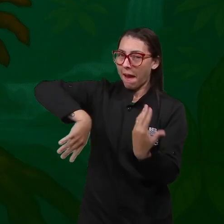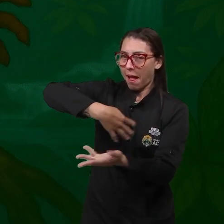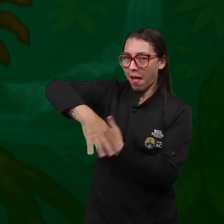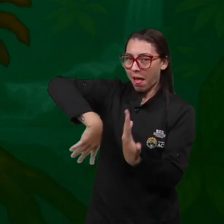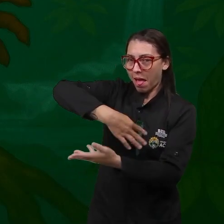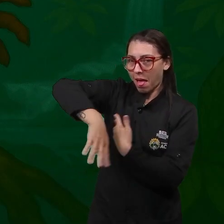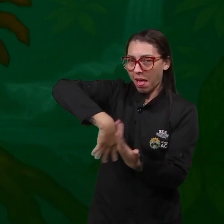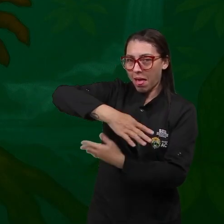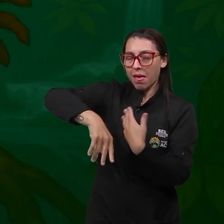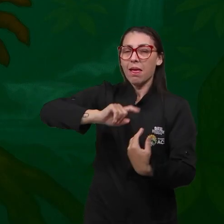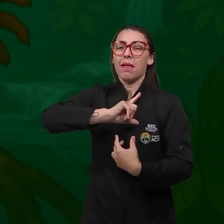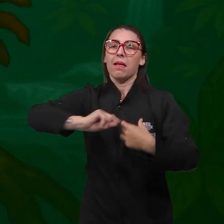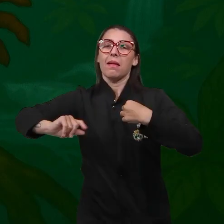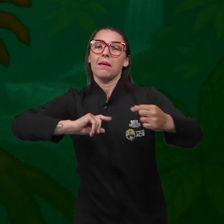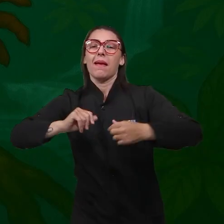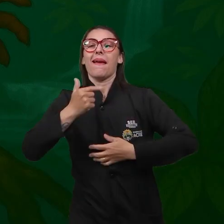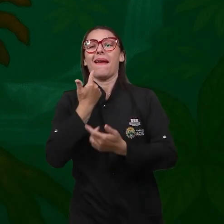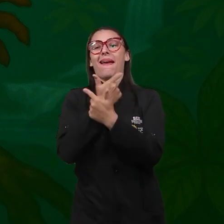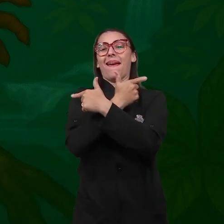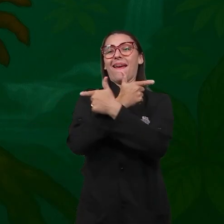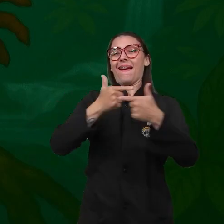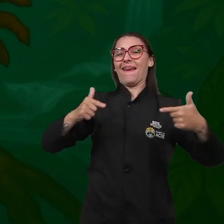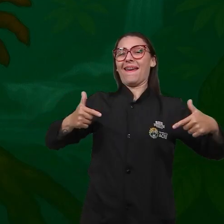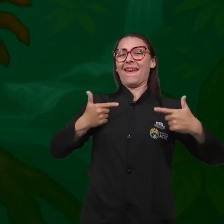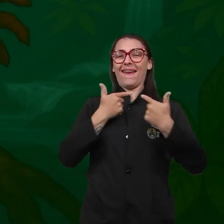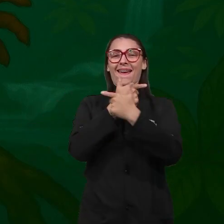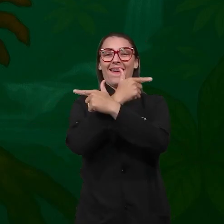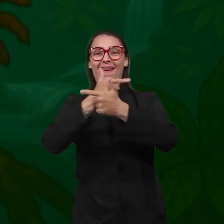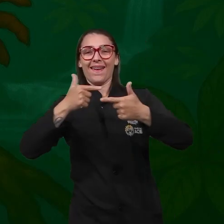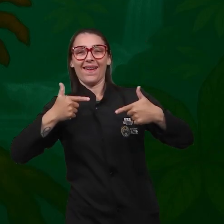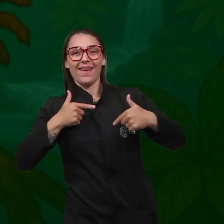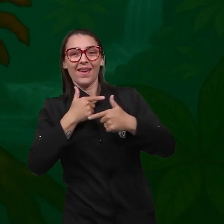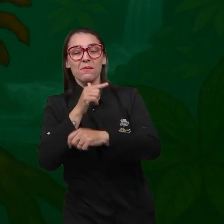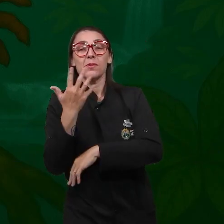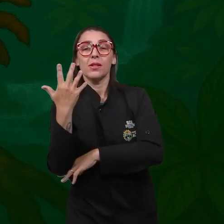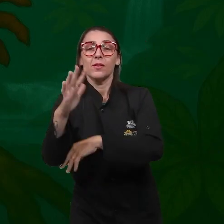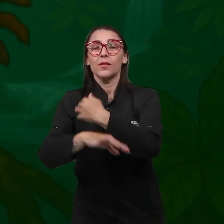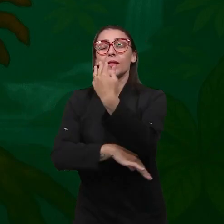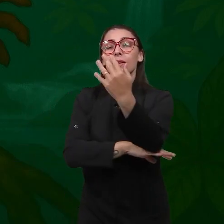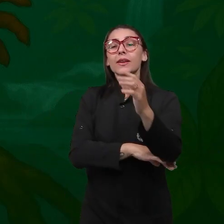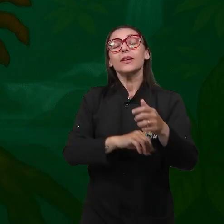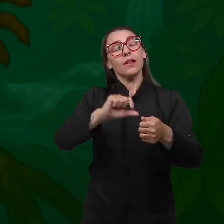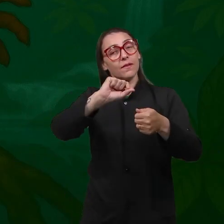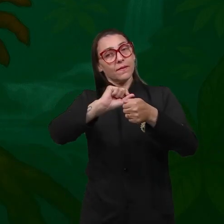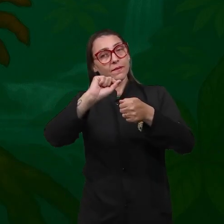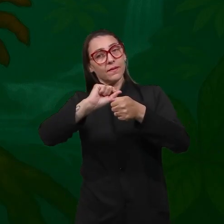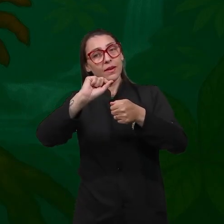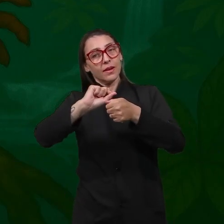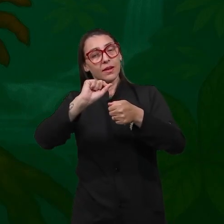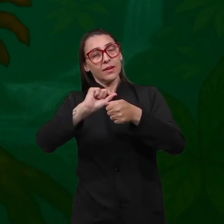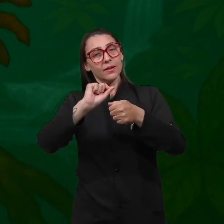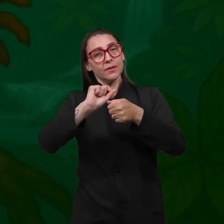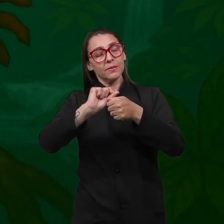bagunceiro, ele sai rindo, né, pela floresta, ri, ri, ri, ri, ri. E ele faz